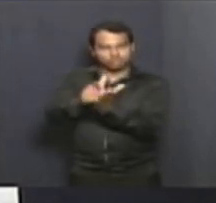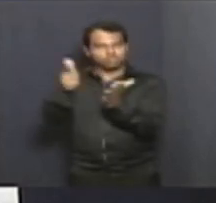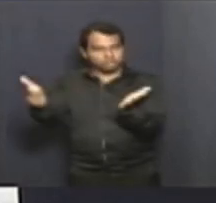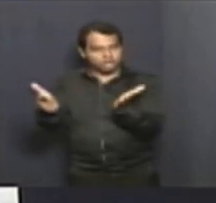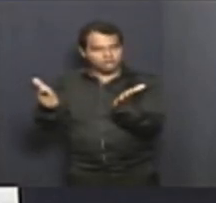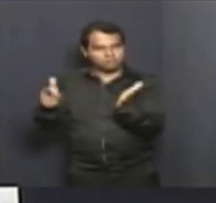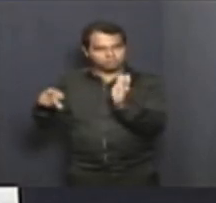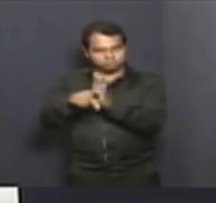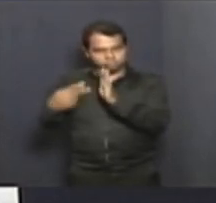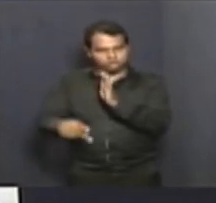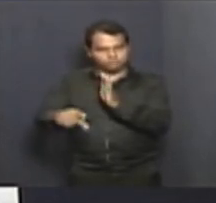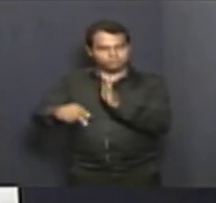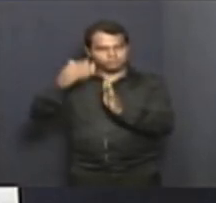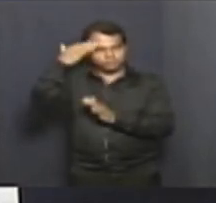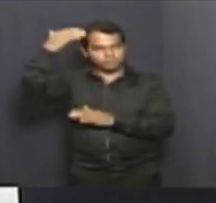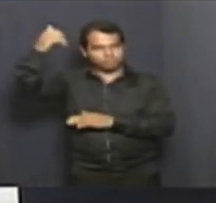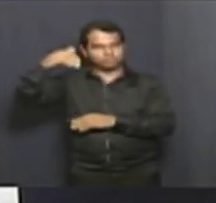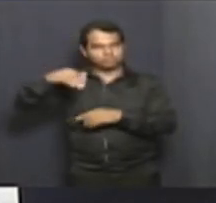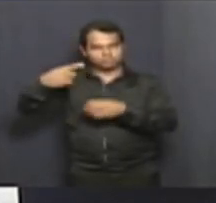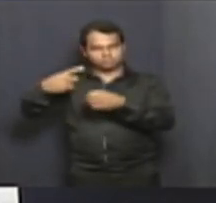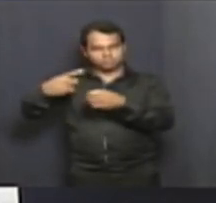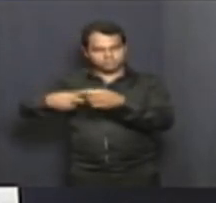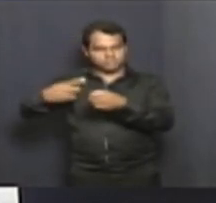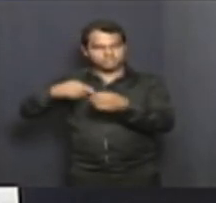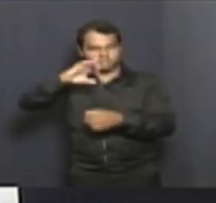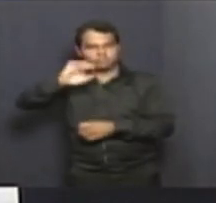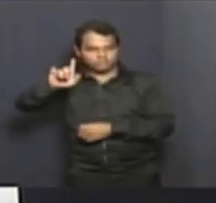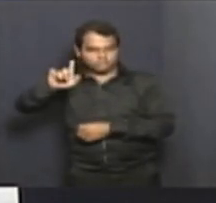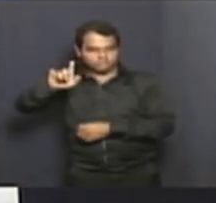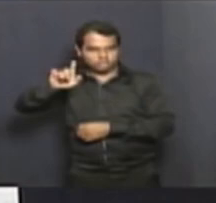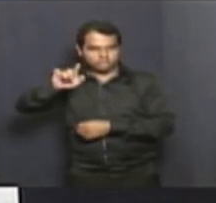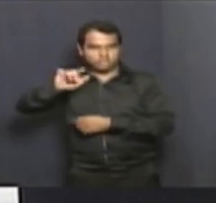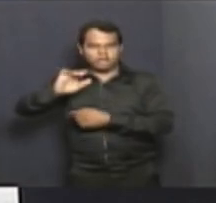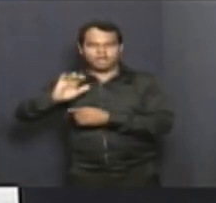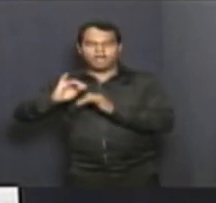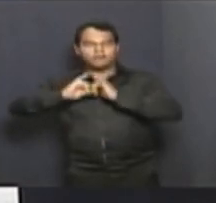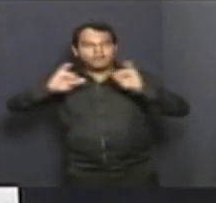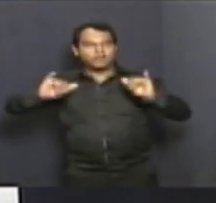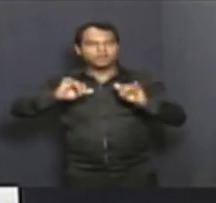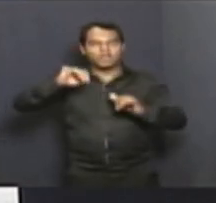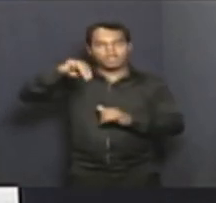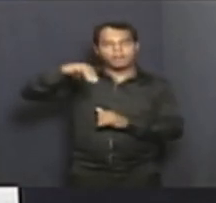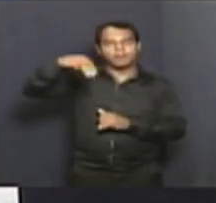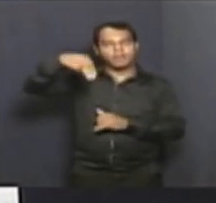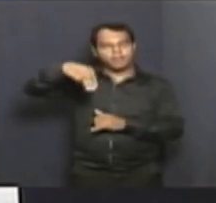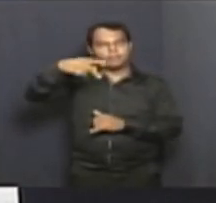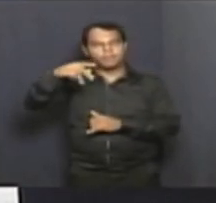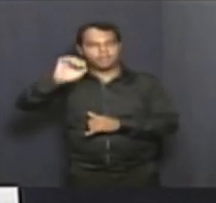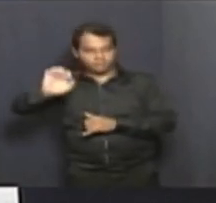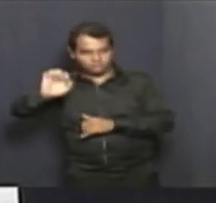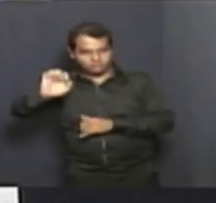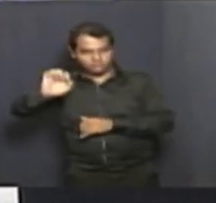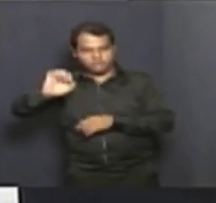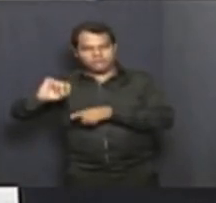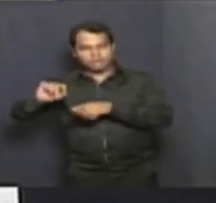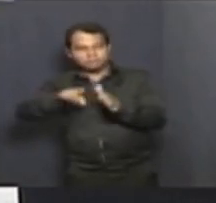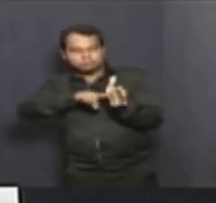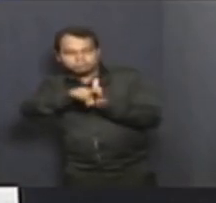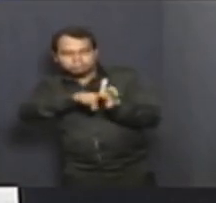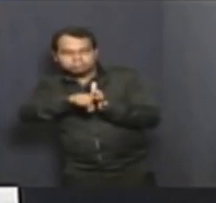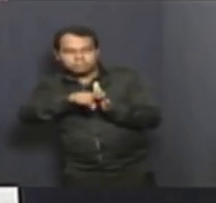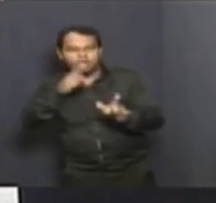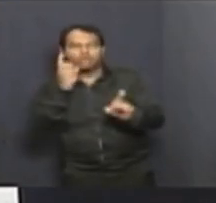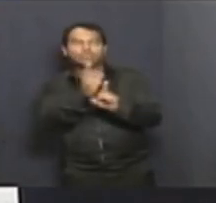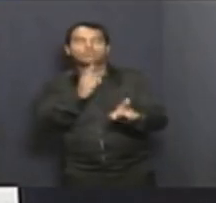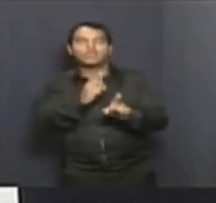campo grande com referência à controladoria geral da união que revelou que uma consulta no sul de mora até